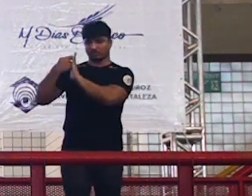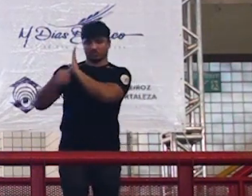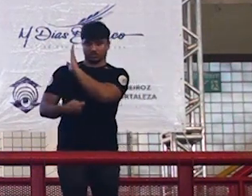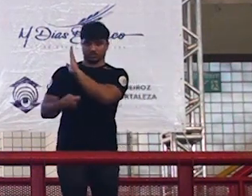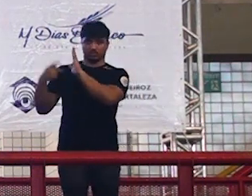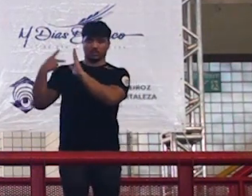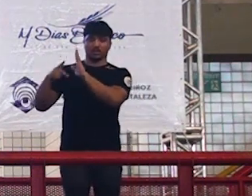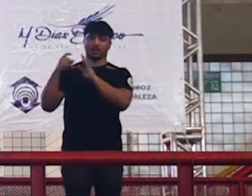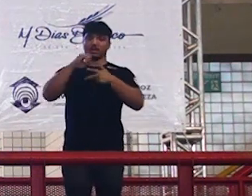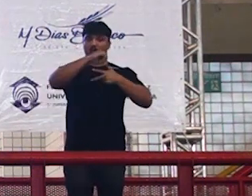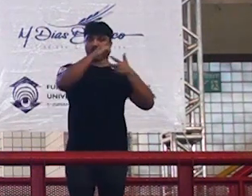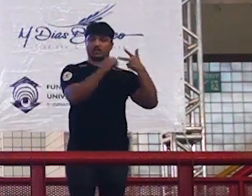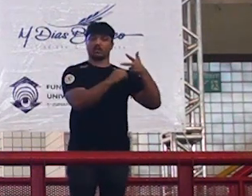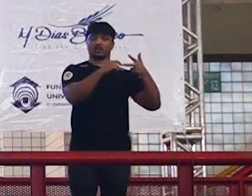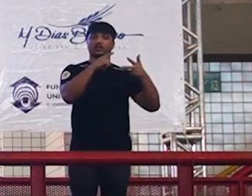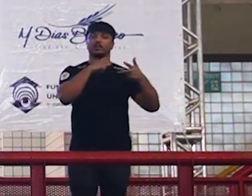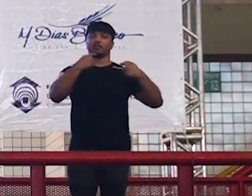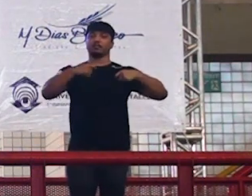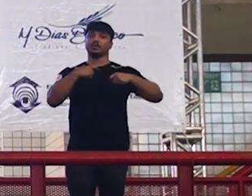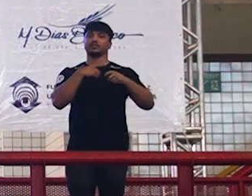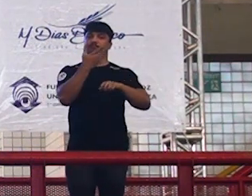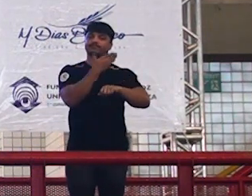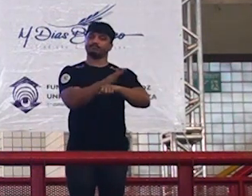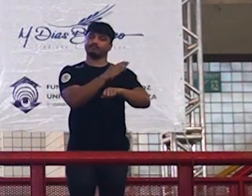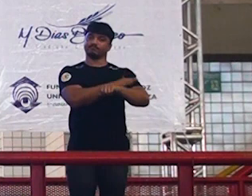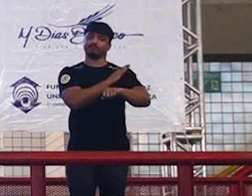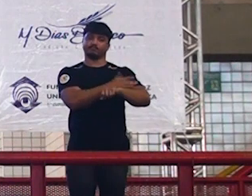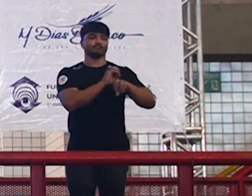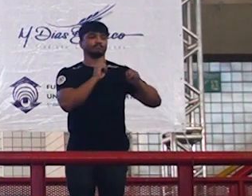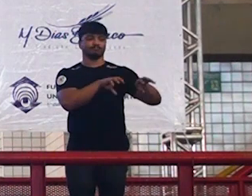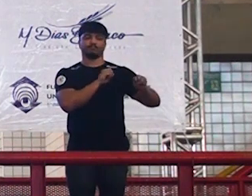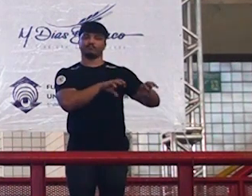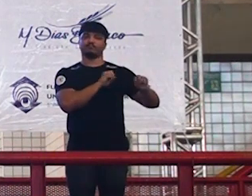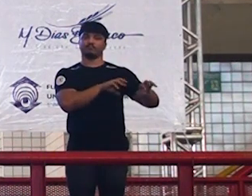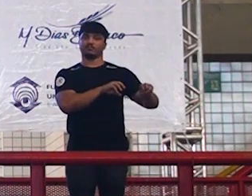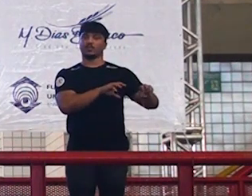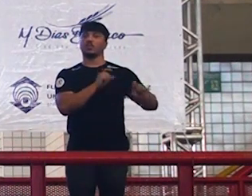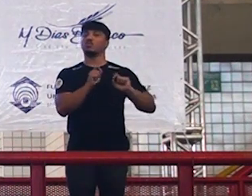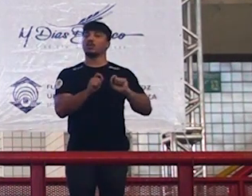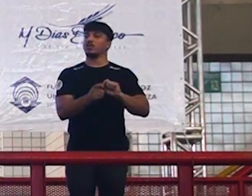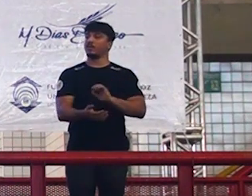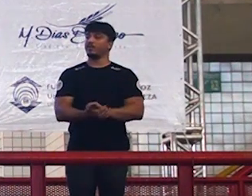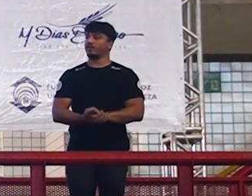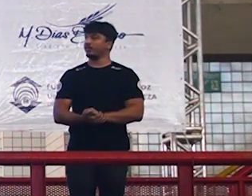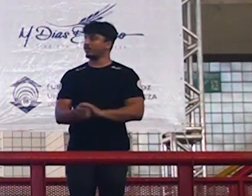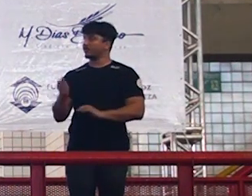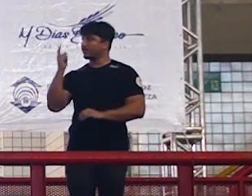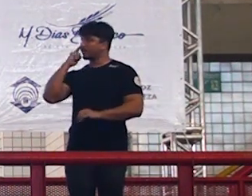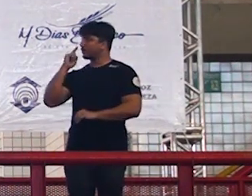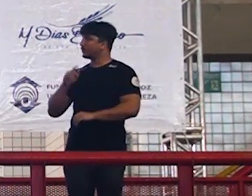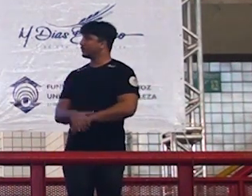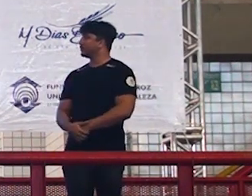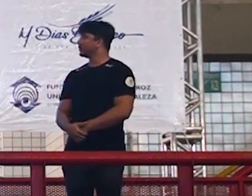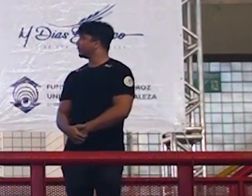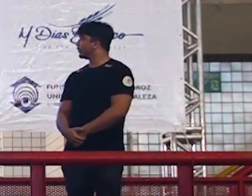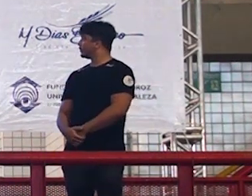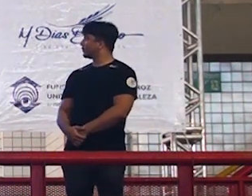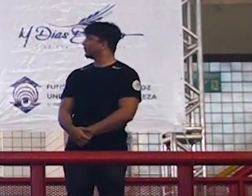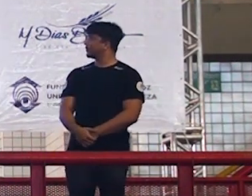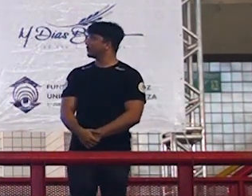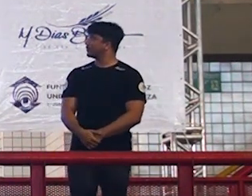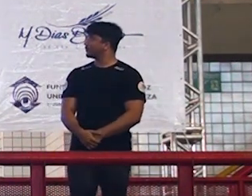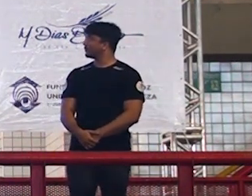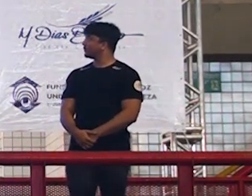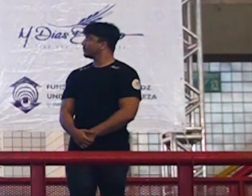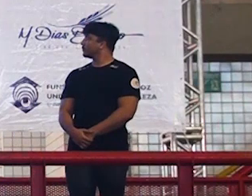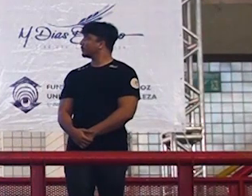do Enem tem que passar por um treinamento. Esse treinamento ocorre, ó, levanta aqui, por favor.